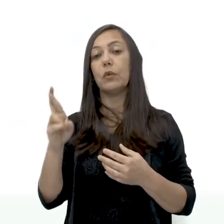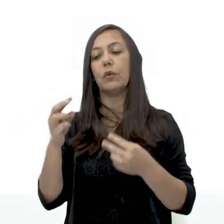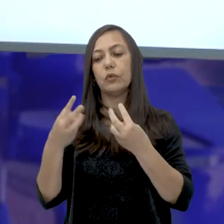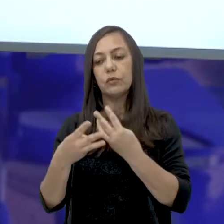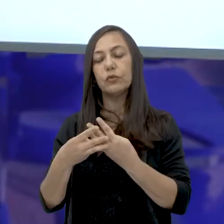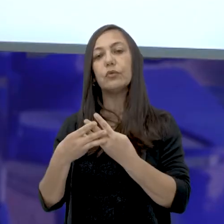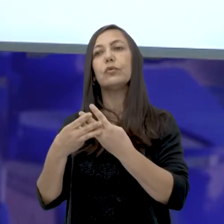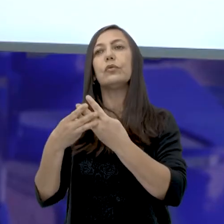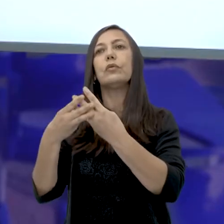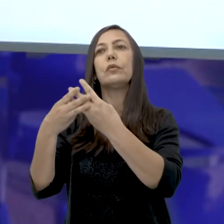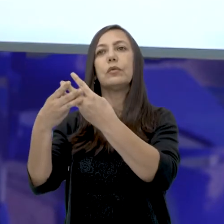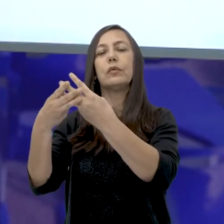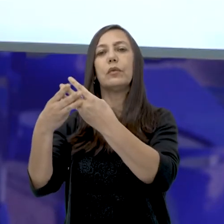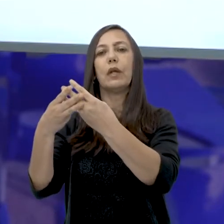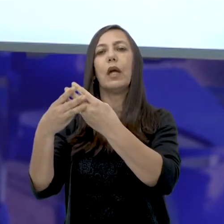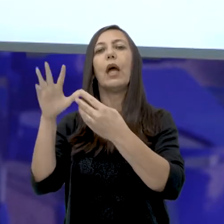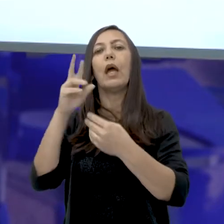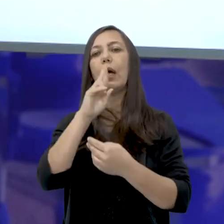dentro da sua história, né,